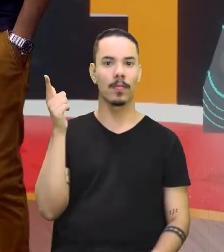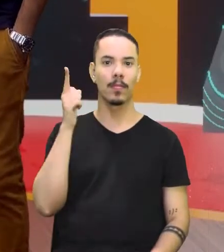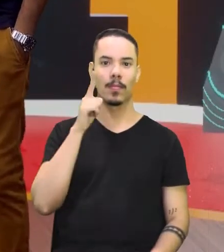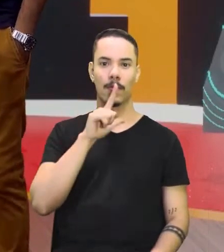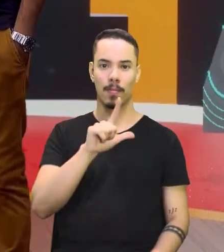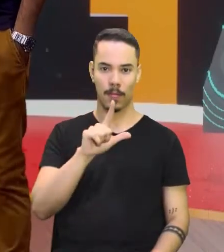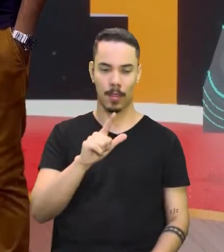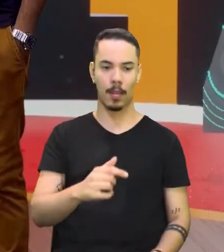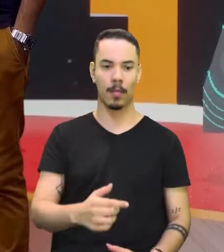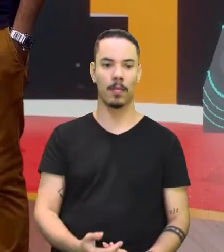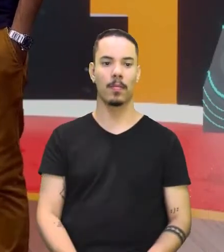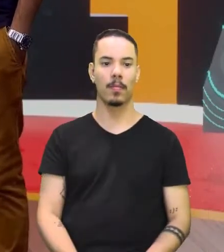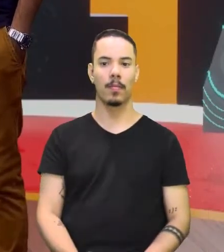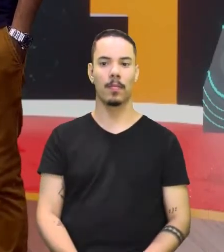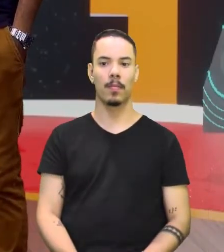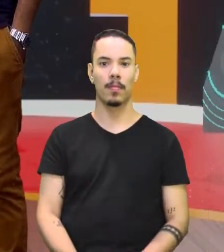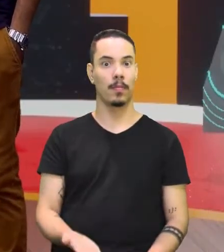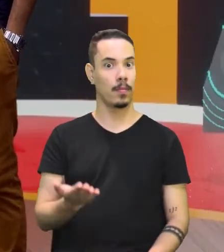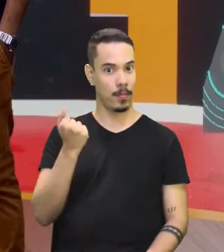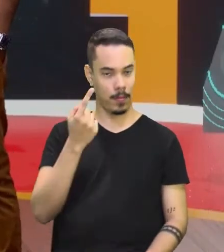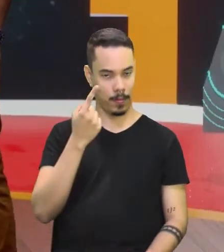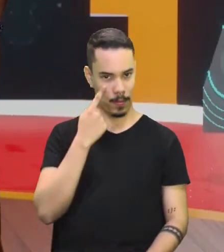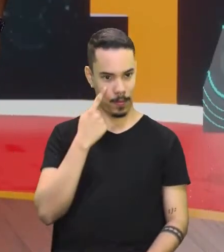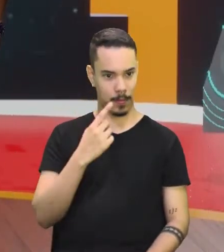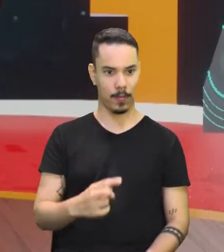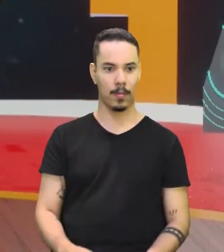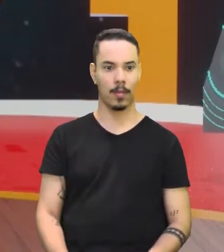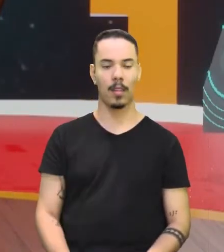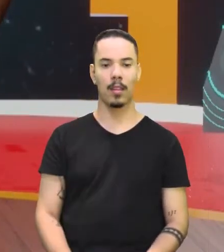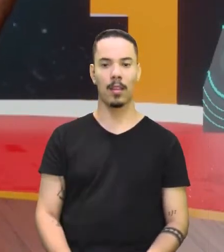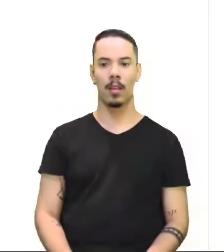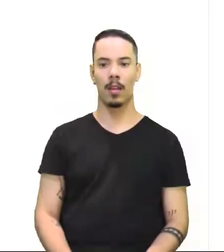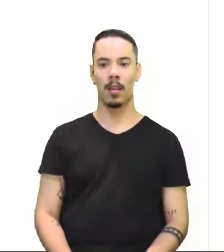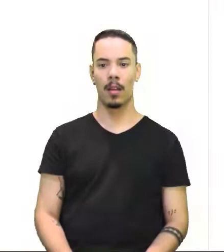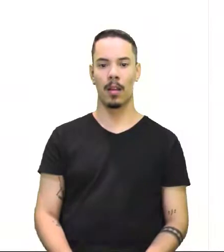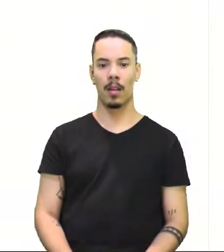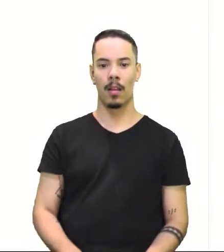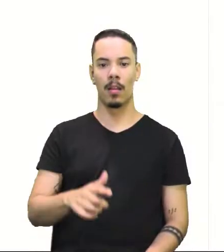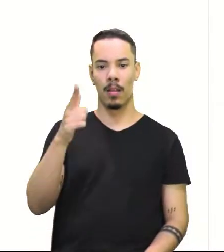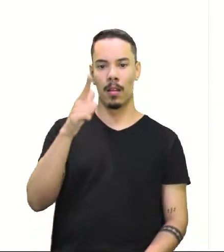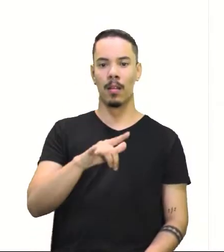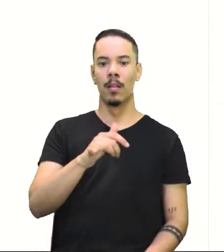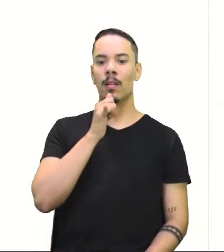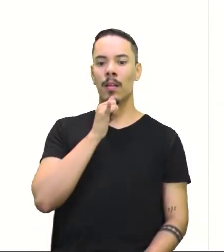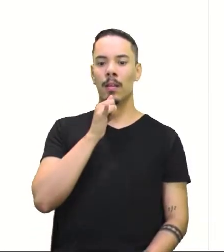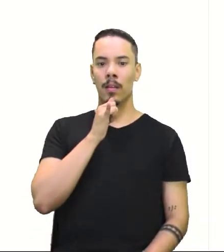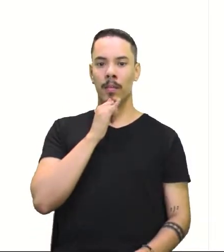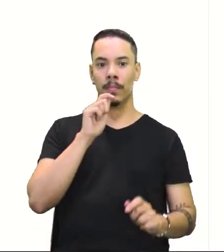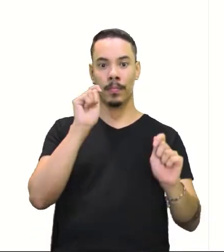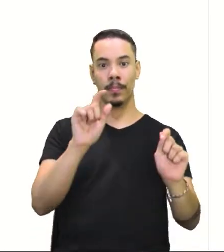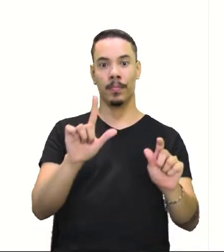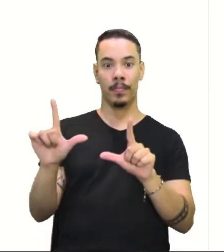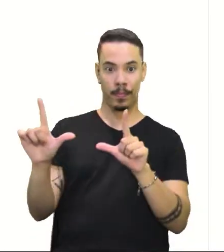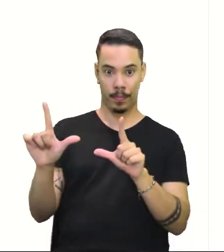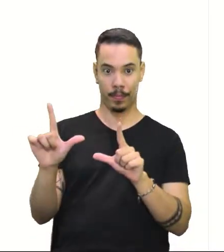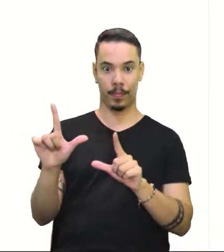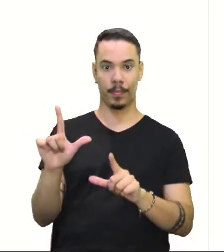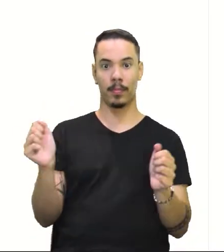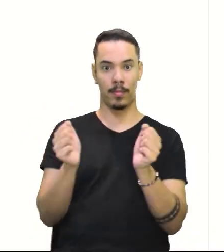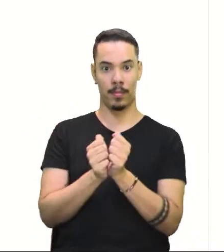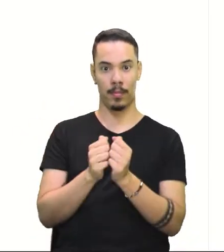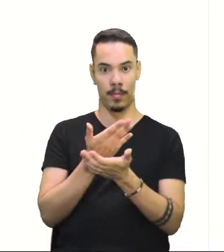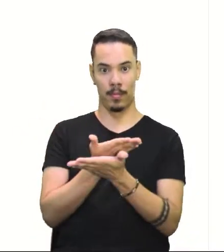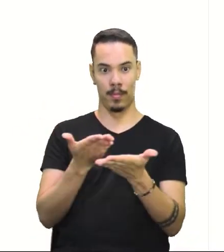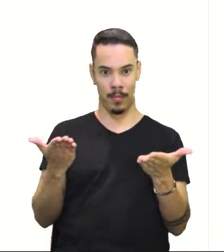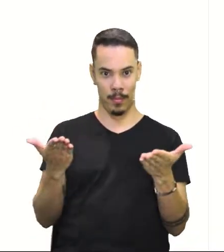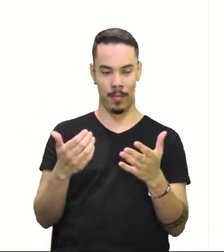fácil, tá? Vamos fazer mais? Vamos. Então vamos lá? E aí? Olha lá então, mais exemplos na telinha e agora a gente faz junto com vocês,